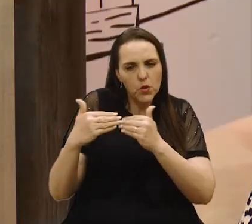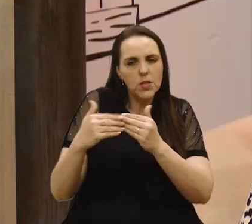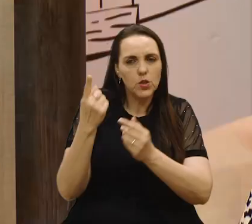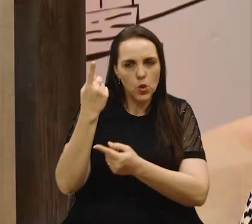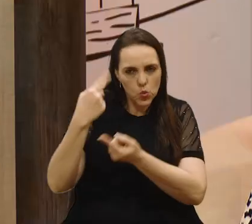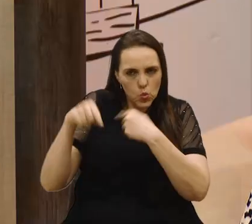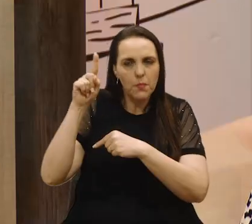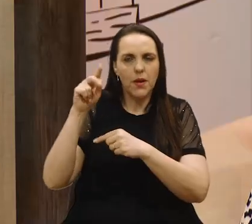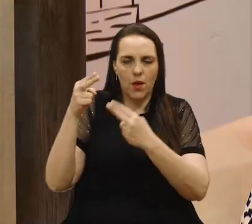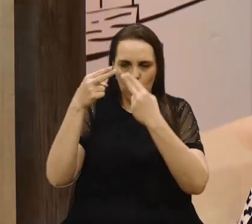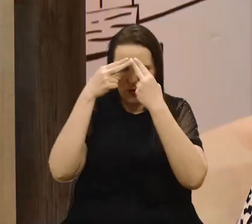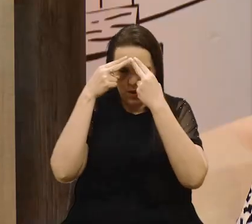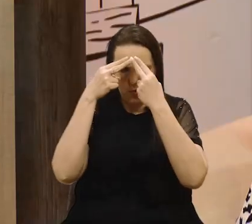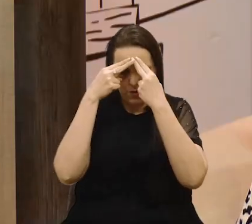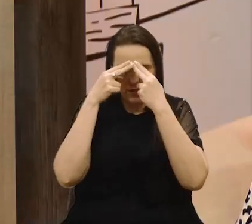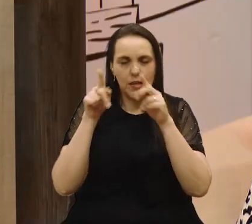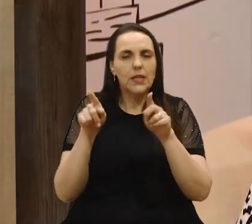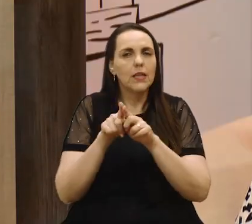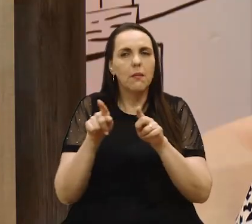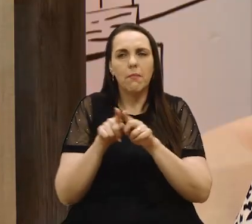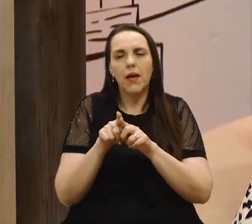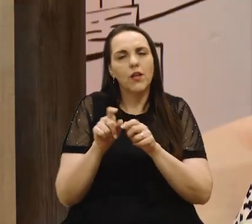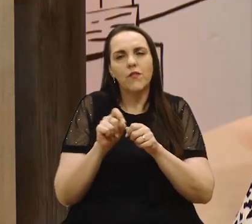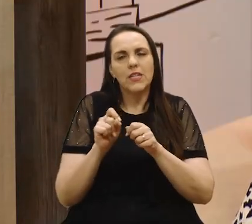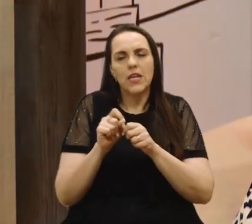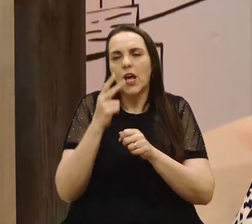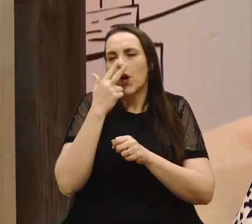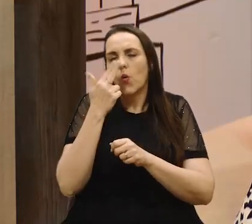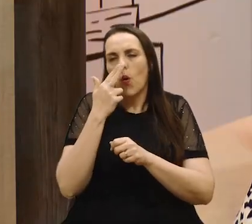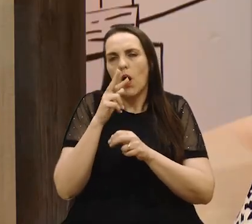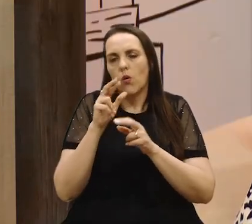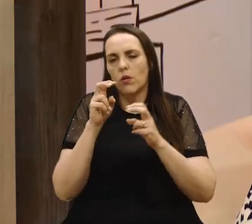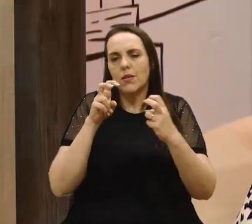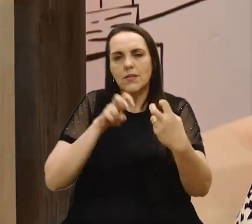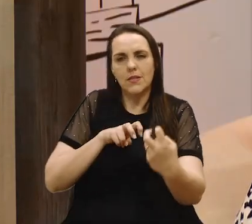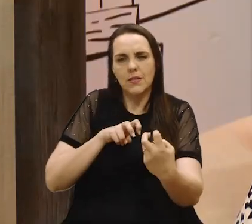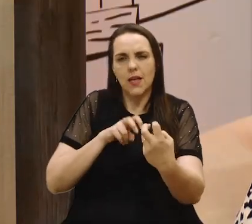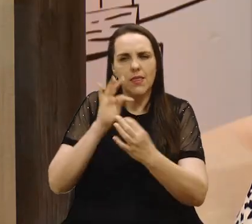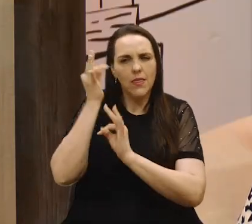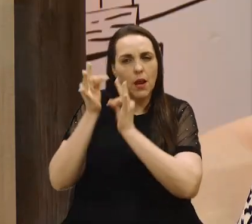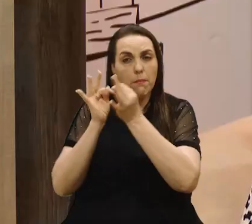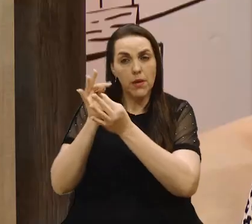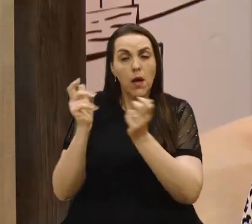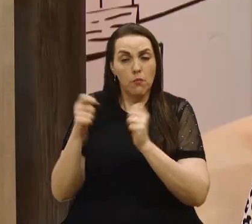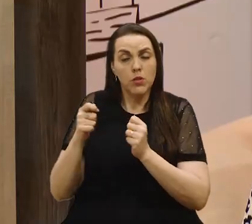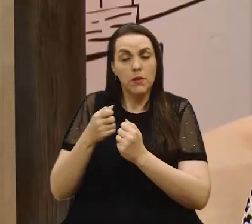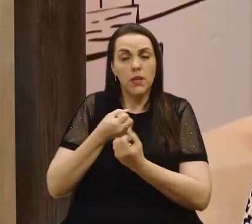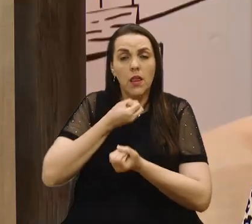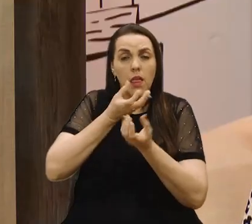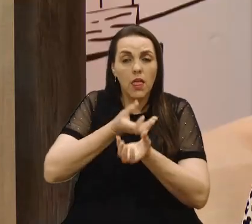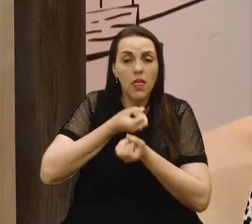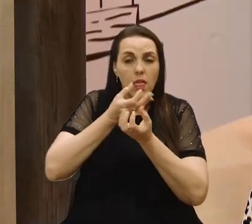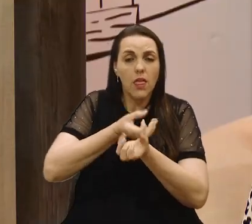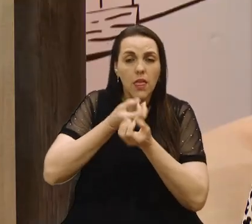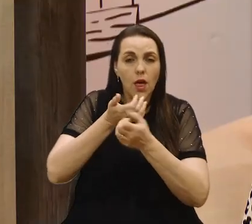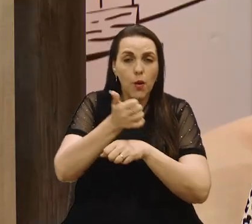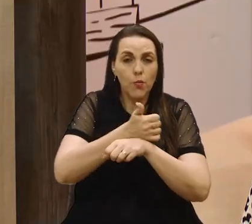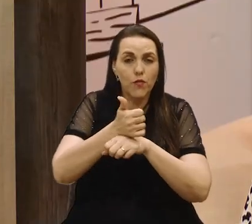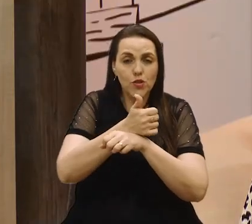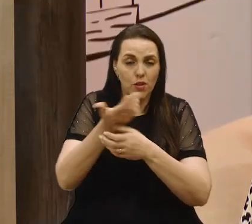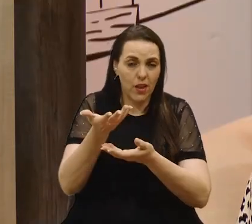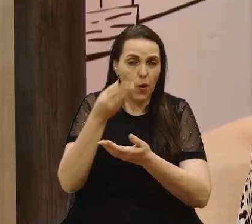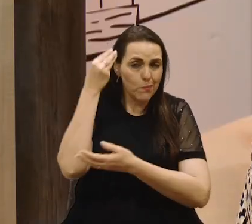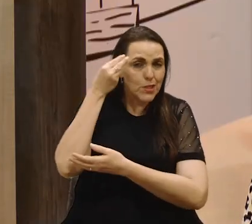de superação desses traumas, e também não fazer como sessão de terapia mesmo, porque ela poderia estar contando essas histórias todas para o